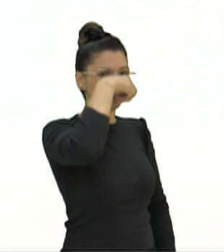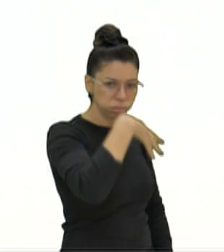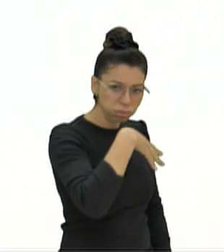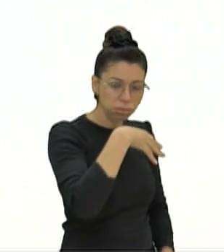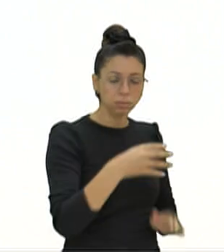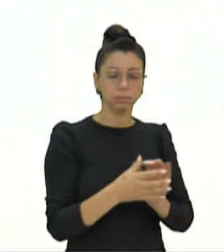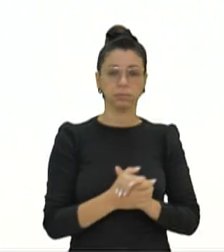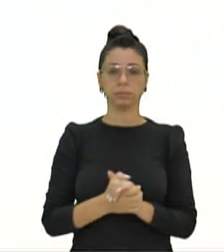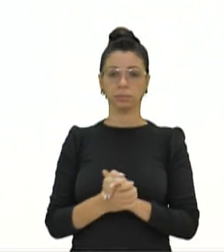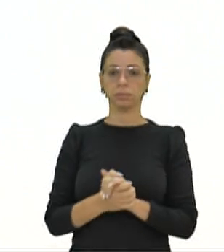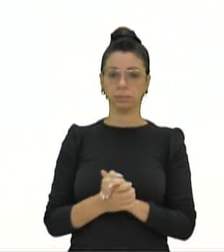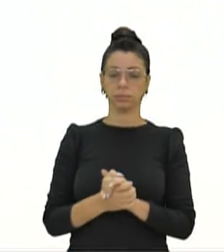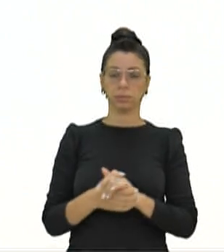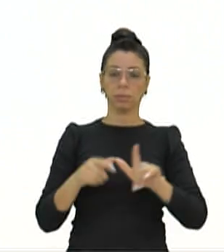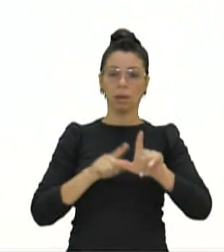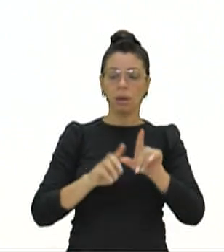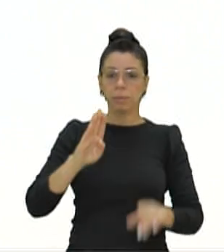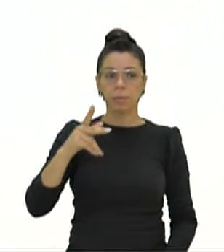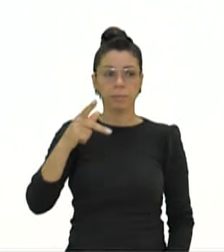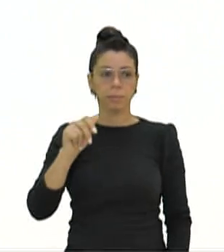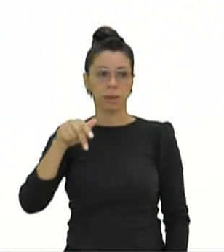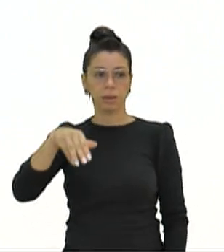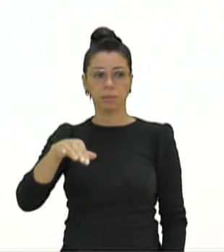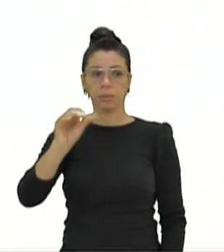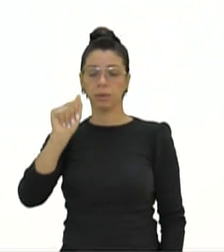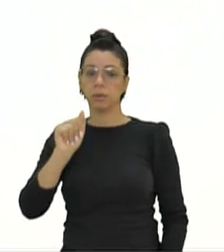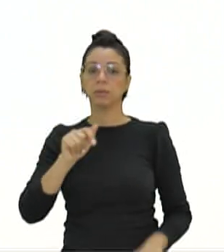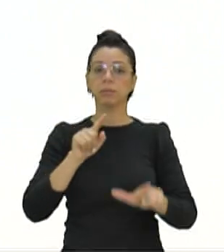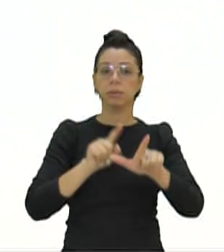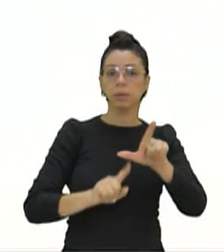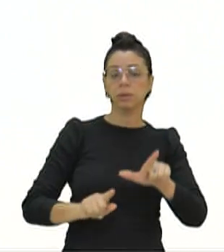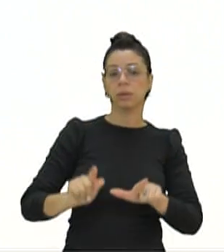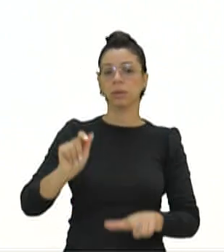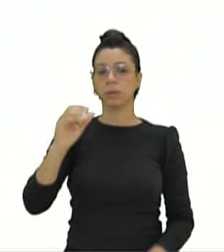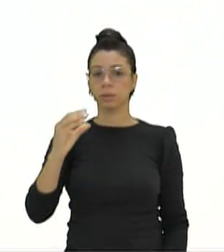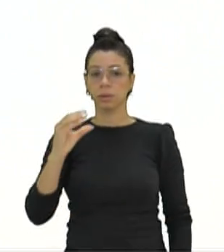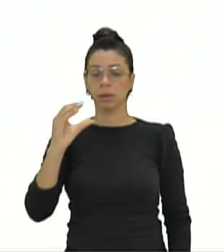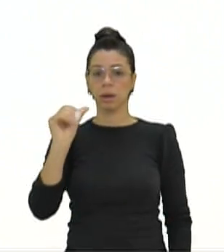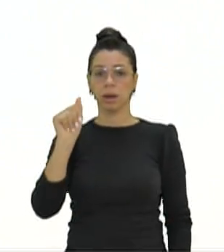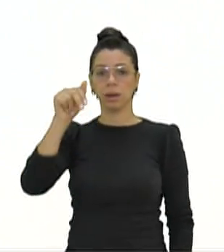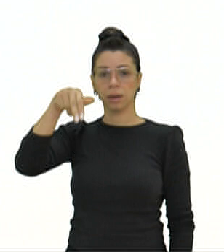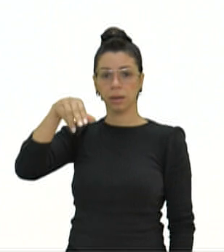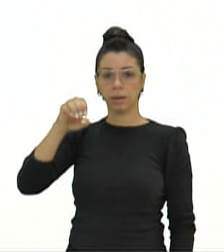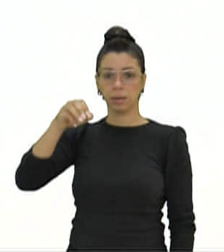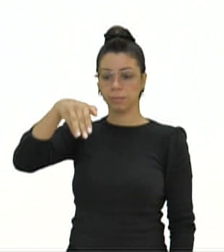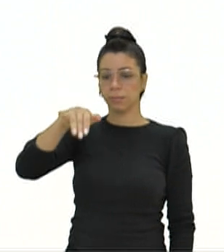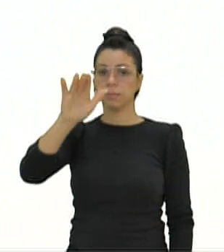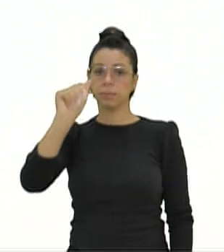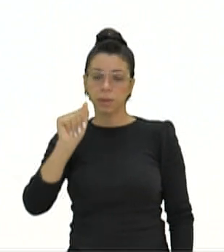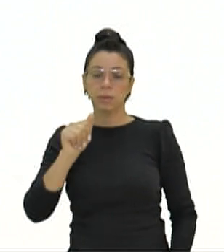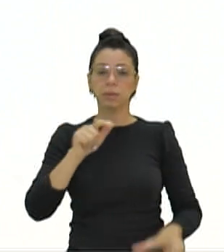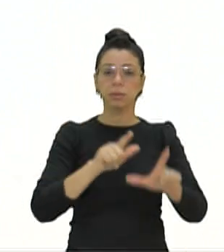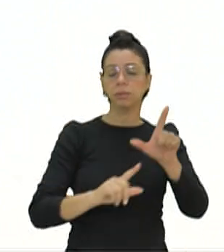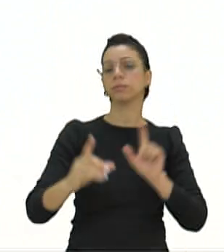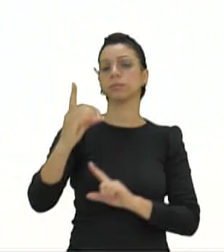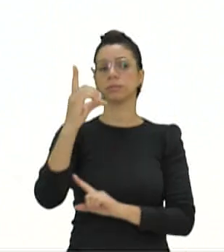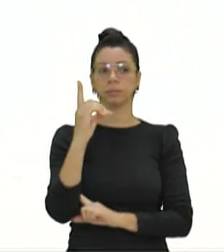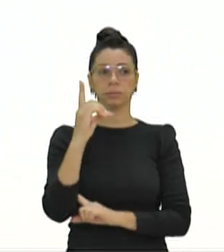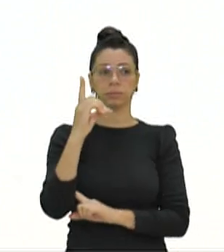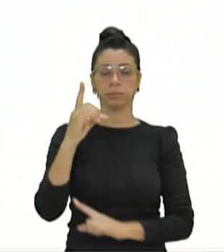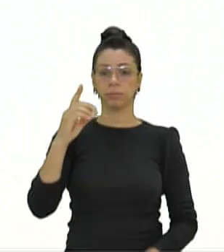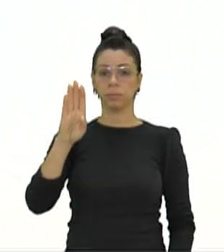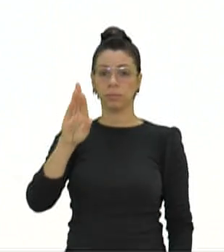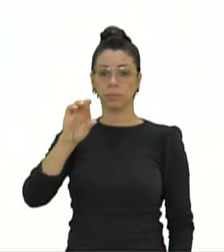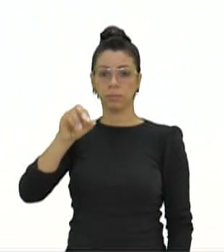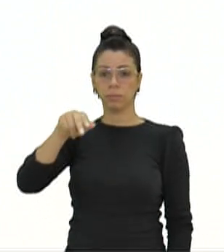A letra B, pneumonia. A letra C, anemia. Ou a letra